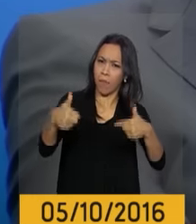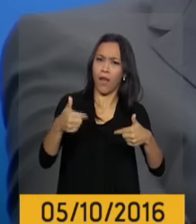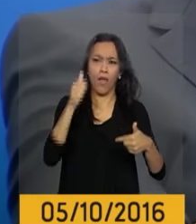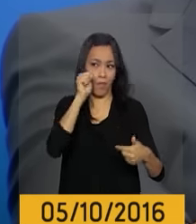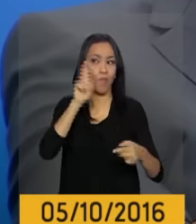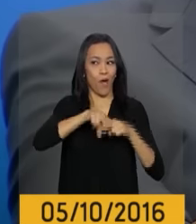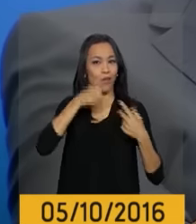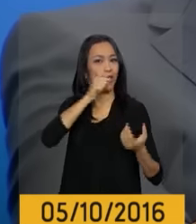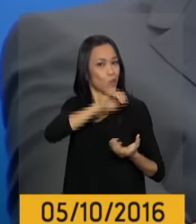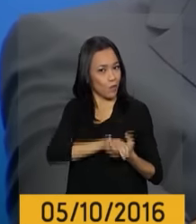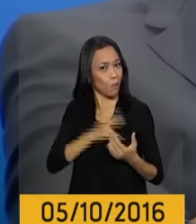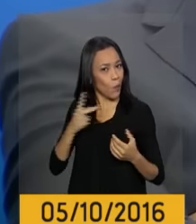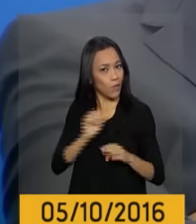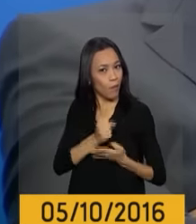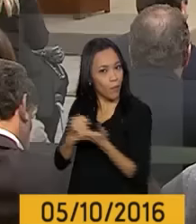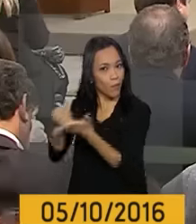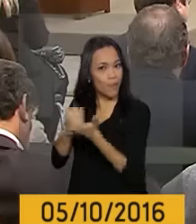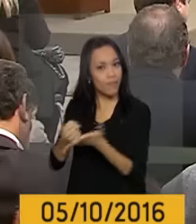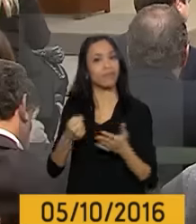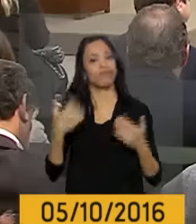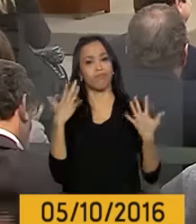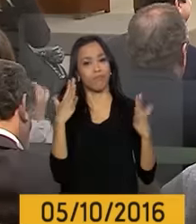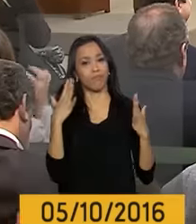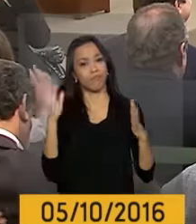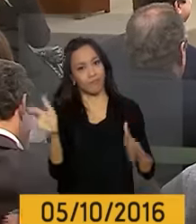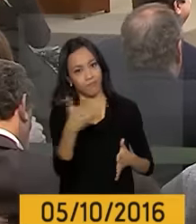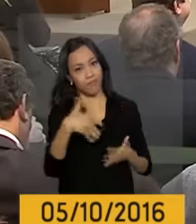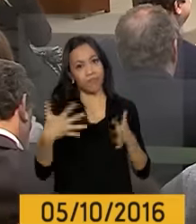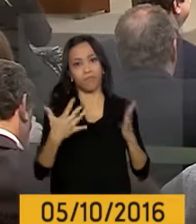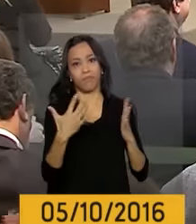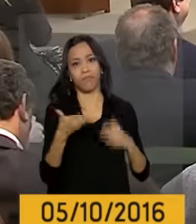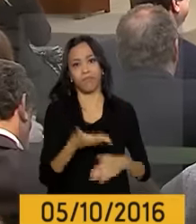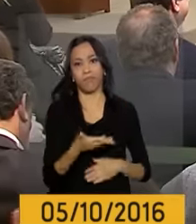senhora Osmar Terra, que merece o aplauso.